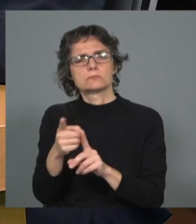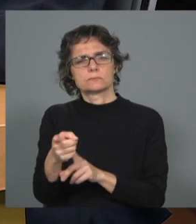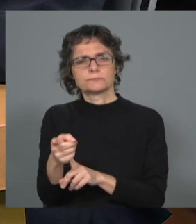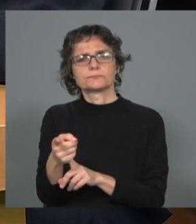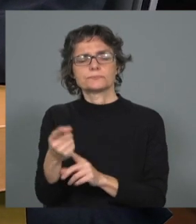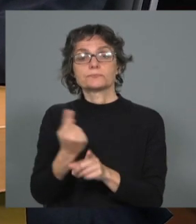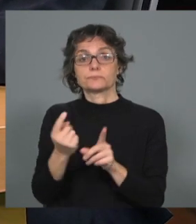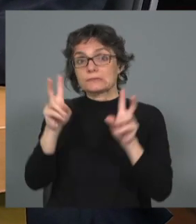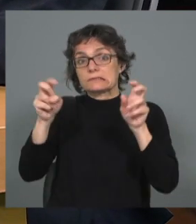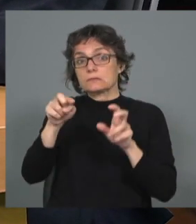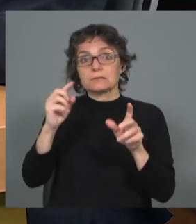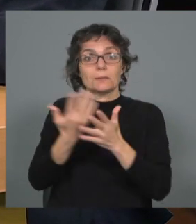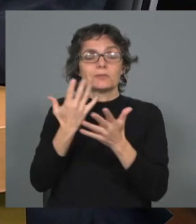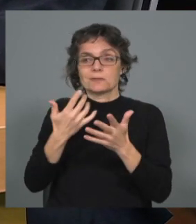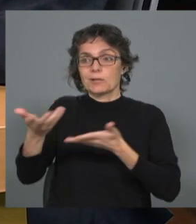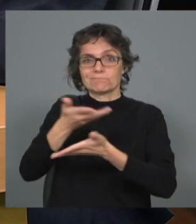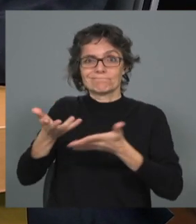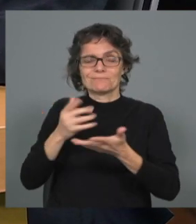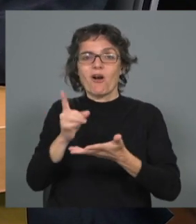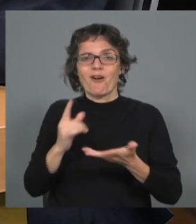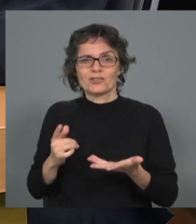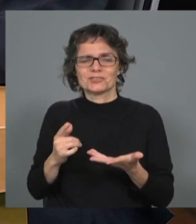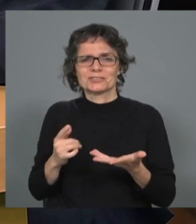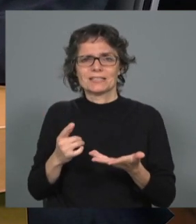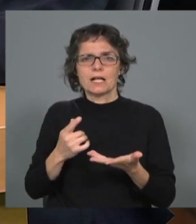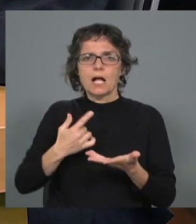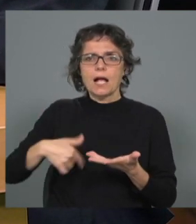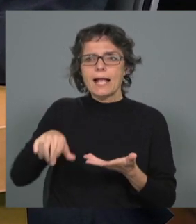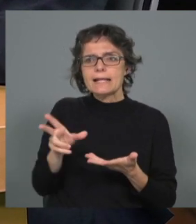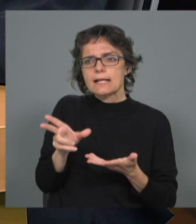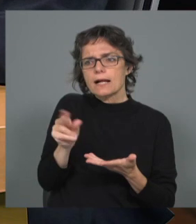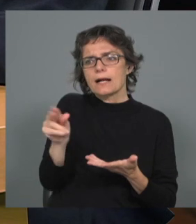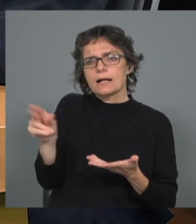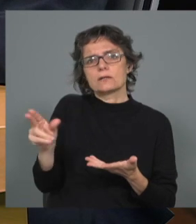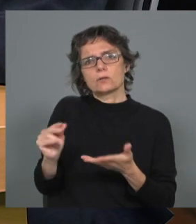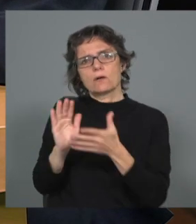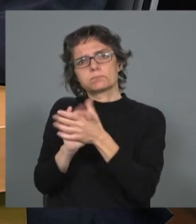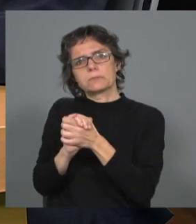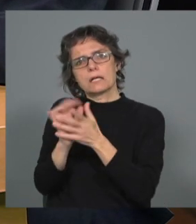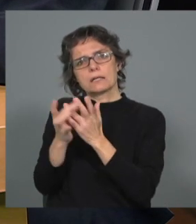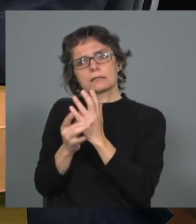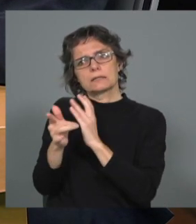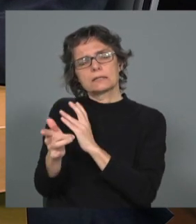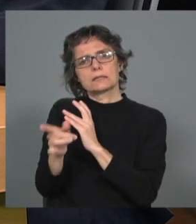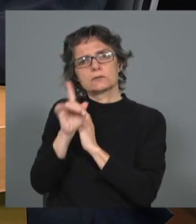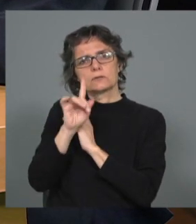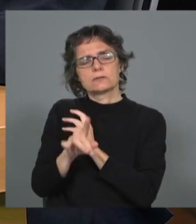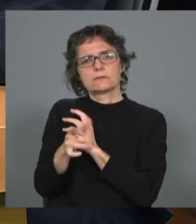era até que ponto, e com o Padre Zé Manuel também, até que ponto é que essas uniões, esses casamentos religiosos poderiam ser passíveis de